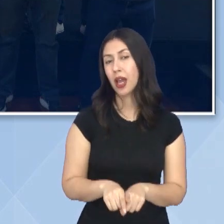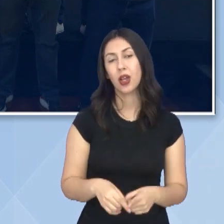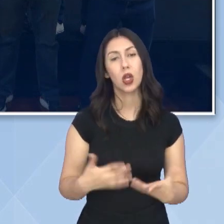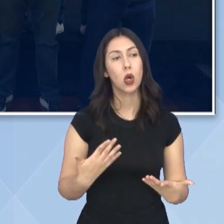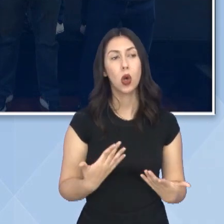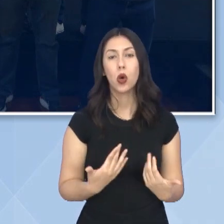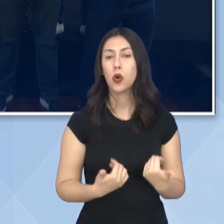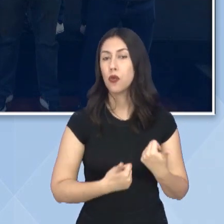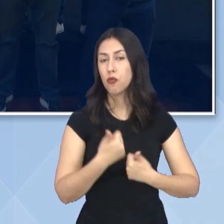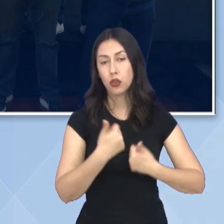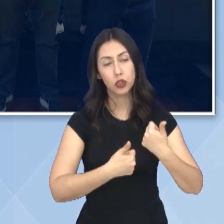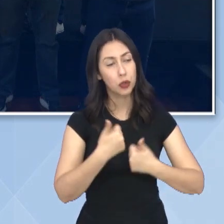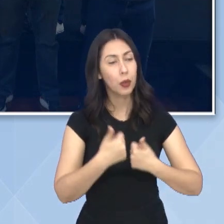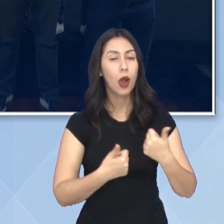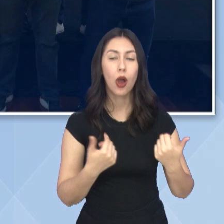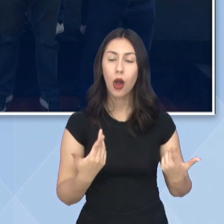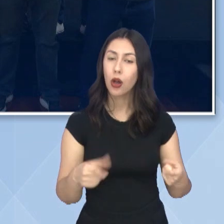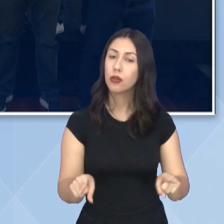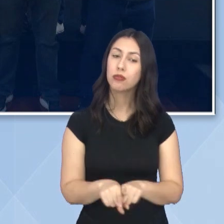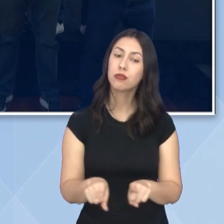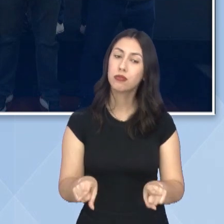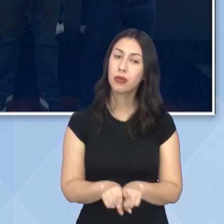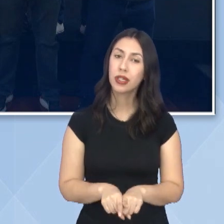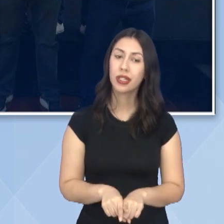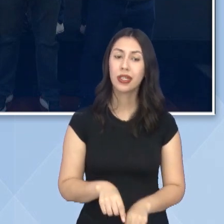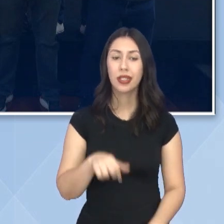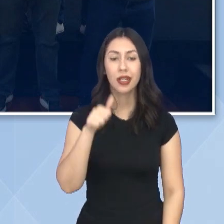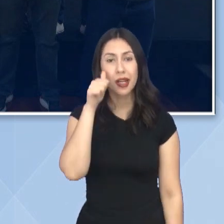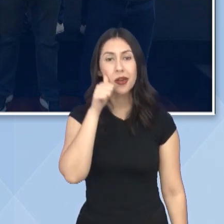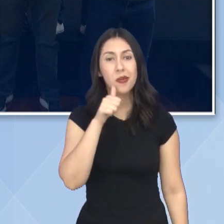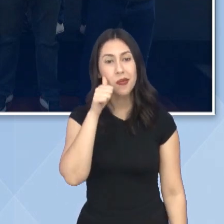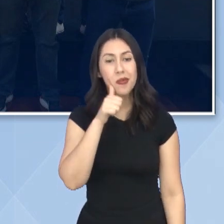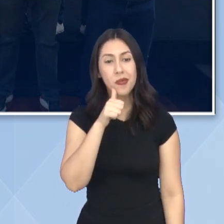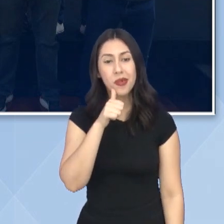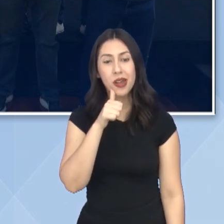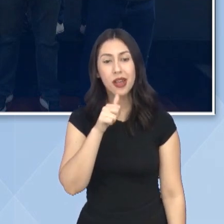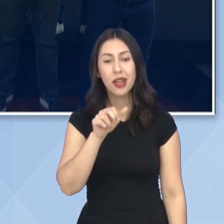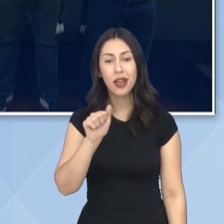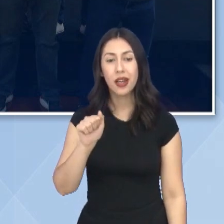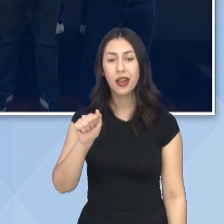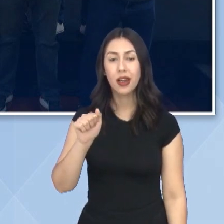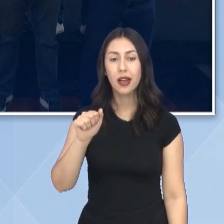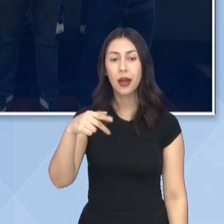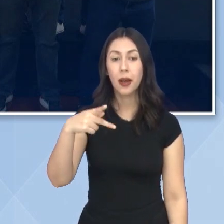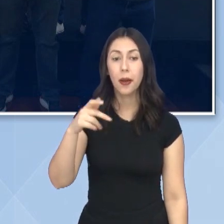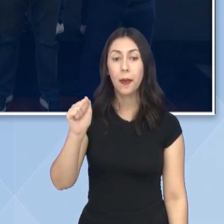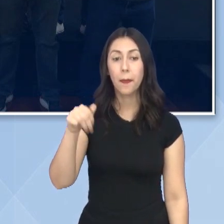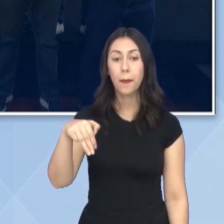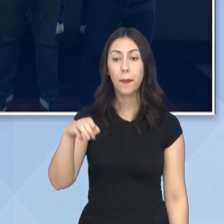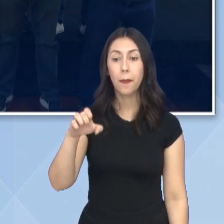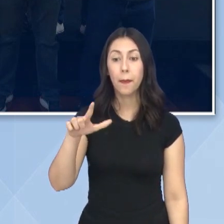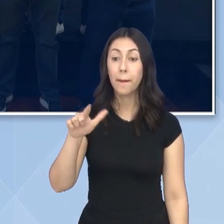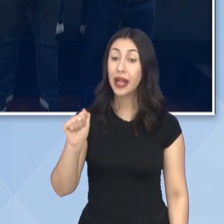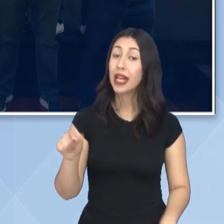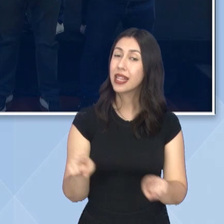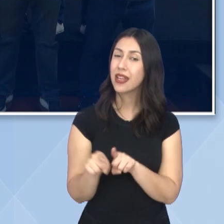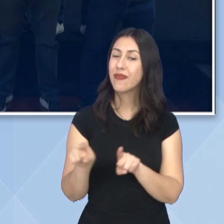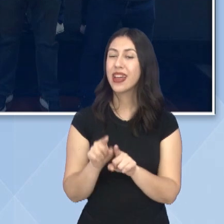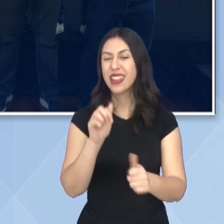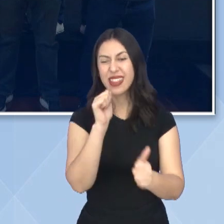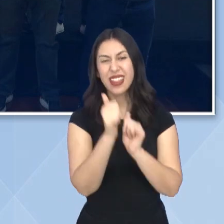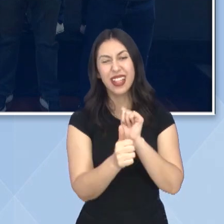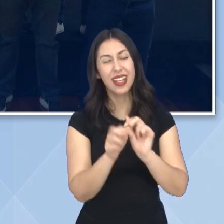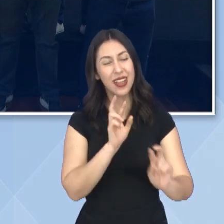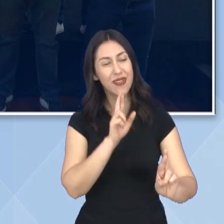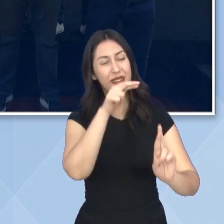salão. Estava lá também a nossa grande atleta, a Pâmela, que faz parte aí do hall de atletas que são exemplos em